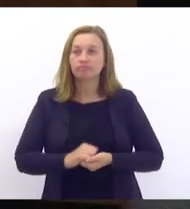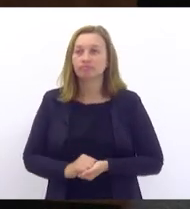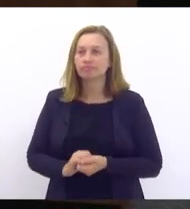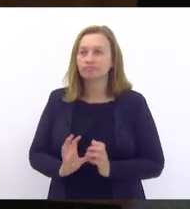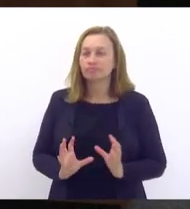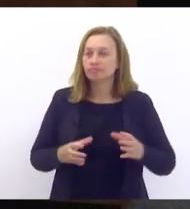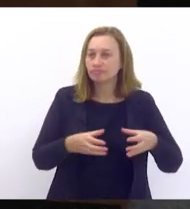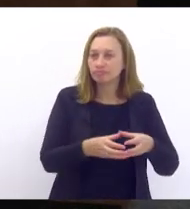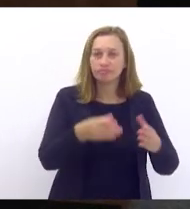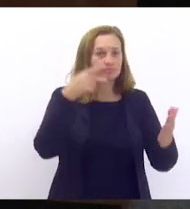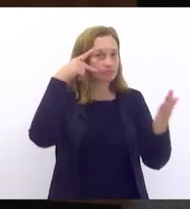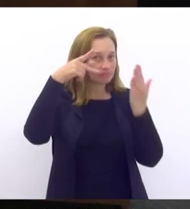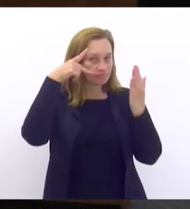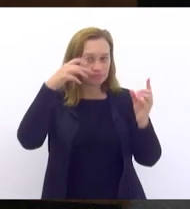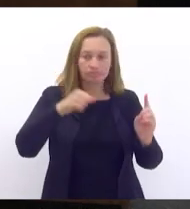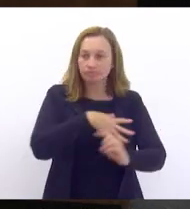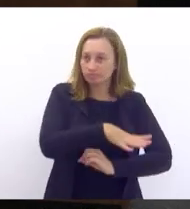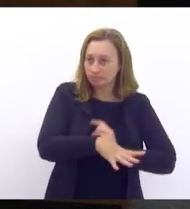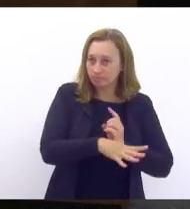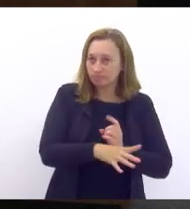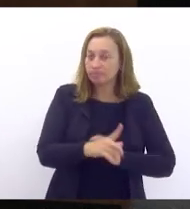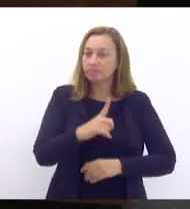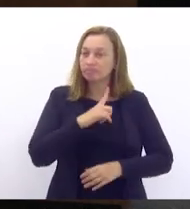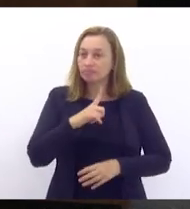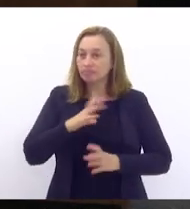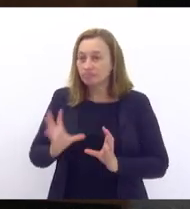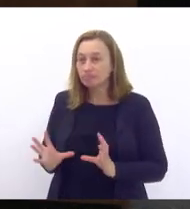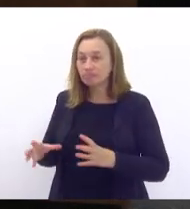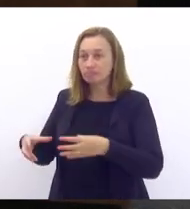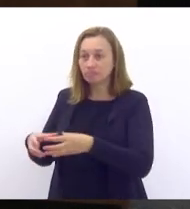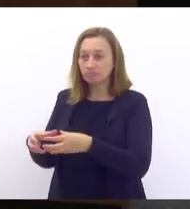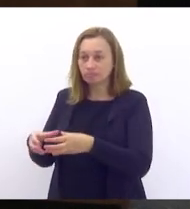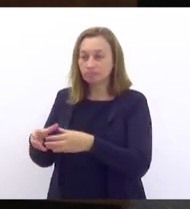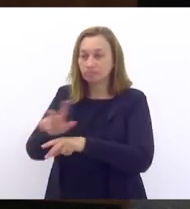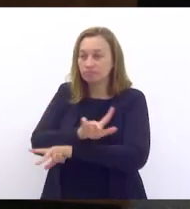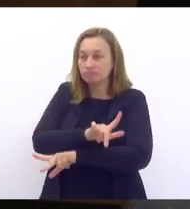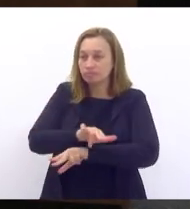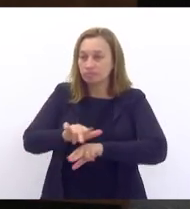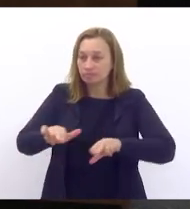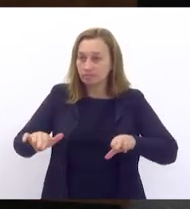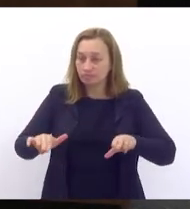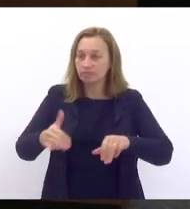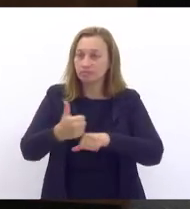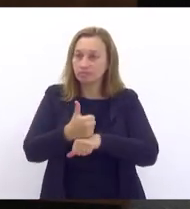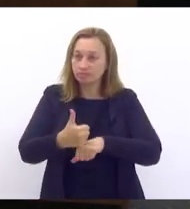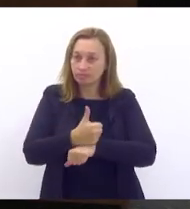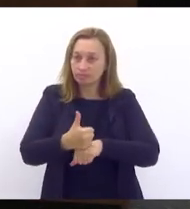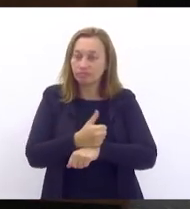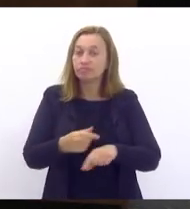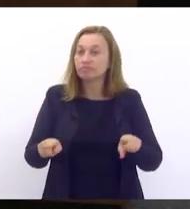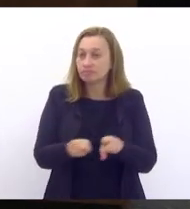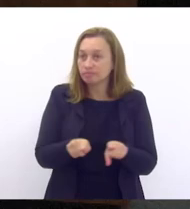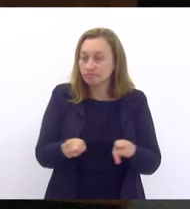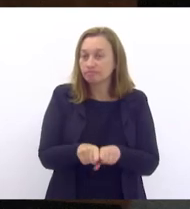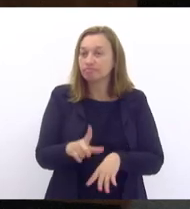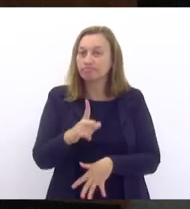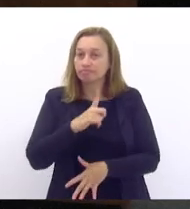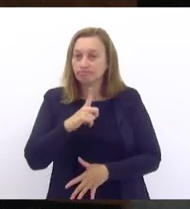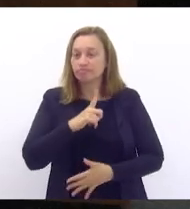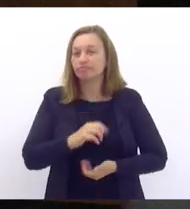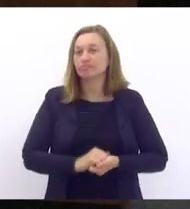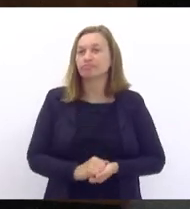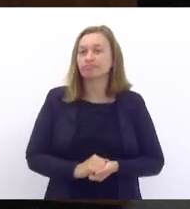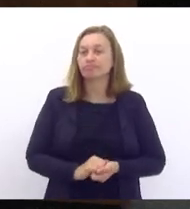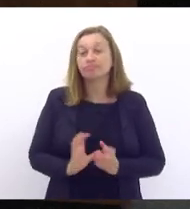centros psicossociais tenham uma equipe multidisciplinar, como também tenha